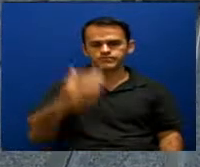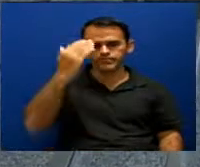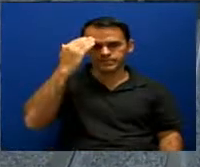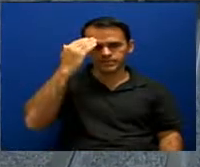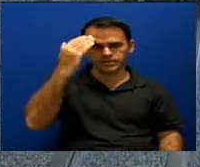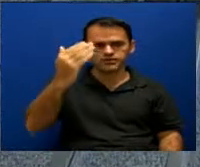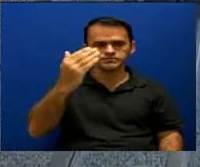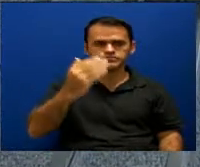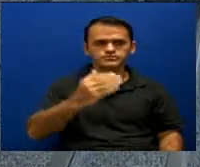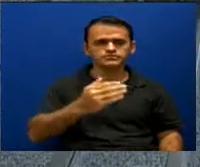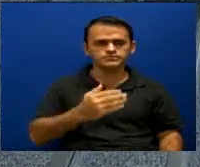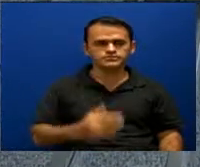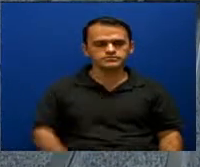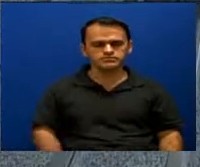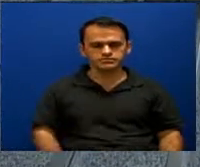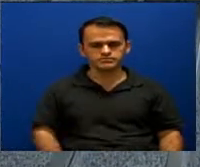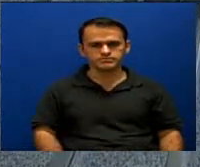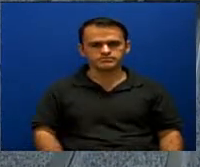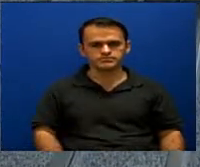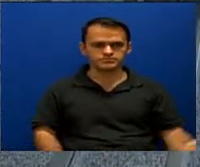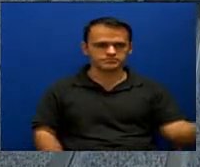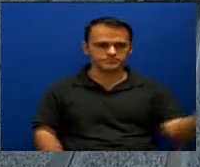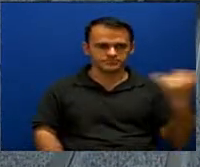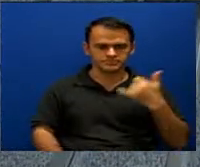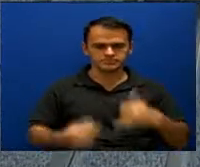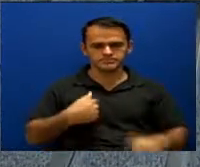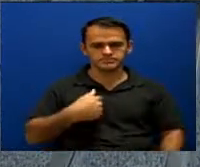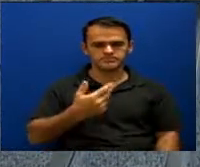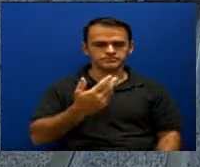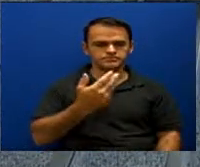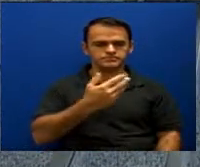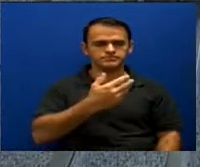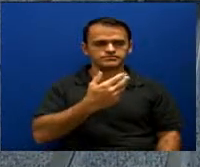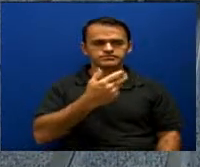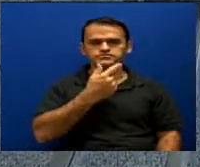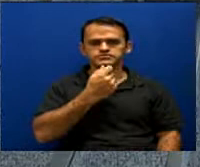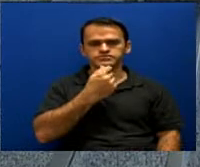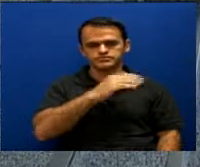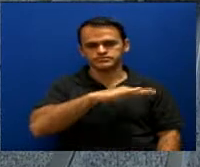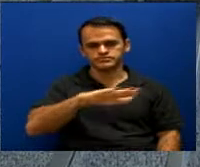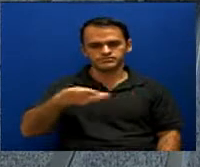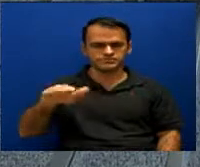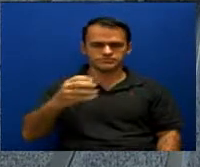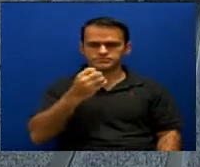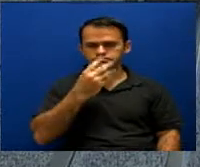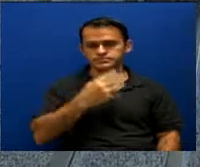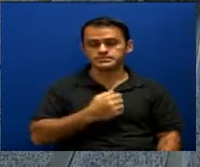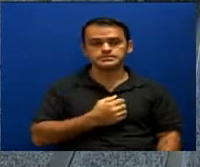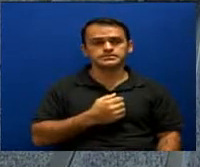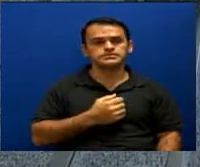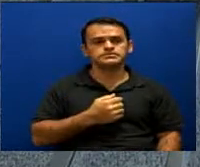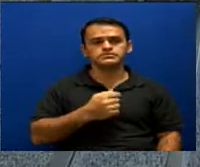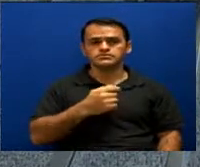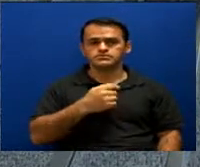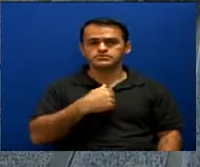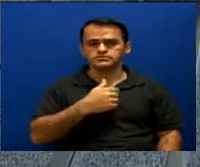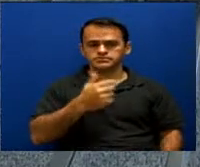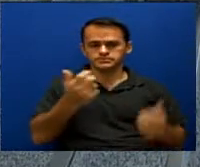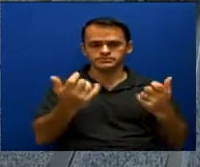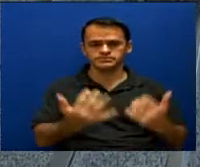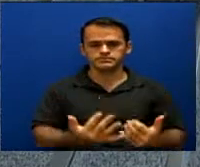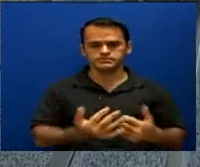Obrigado pelos meninos. Hoje meus cabelos brancos foram diminuídos. Só justificando